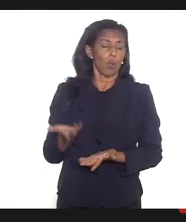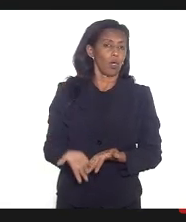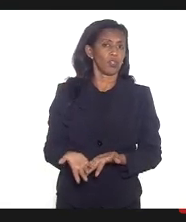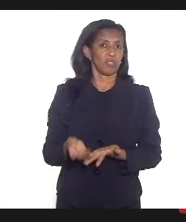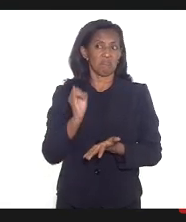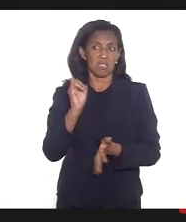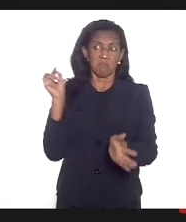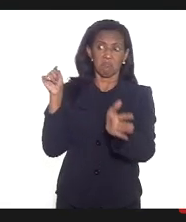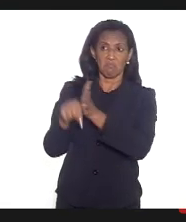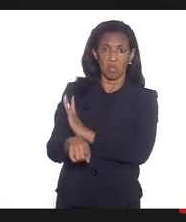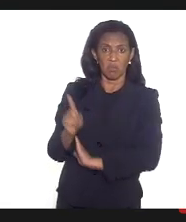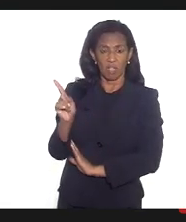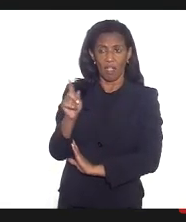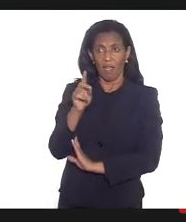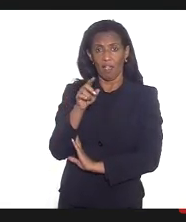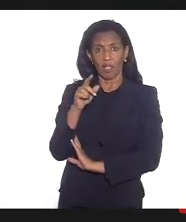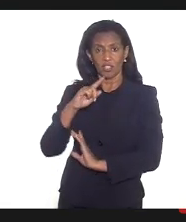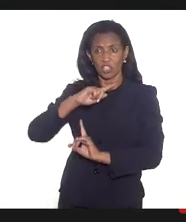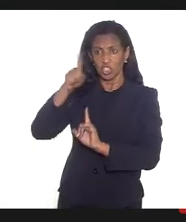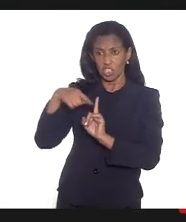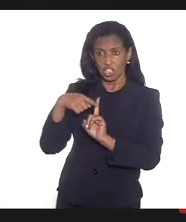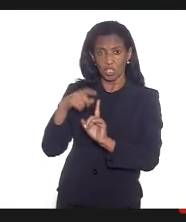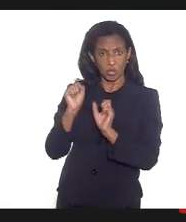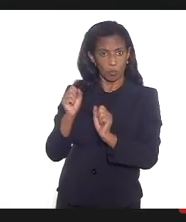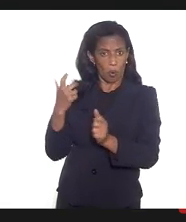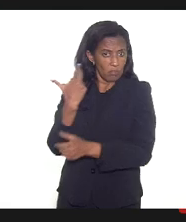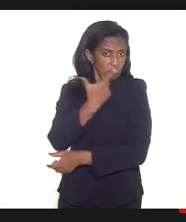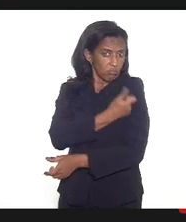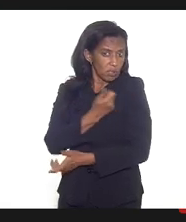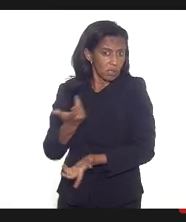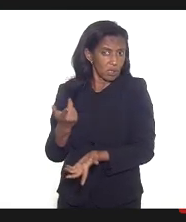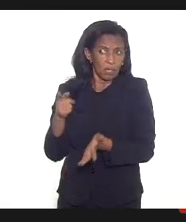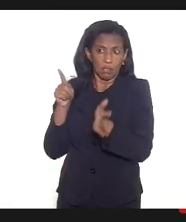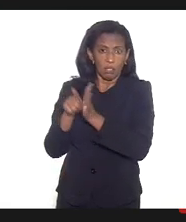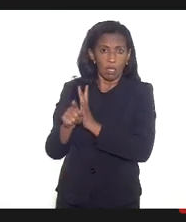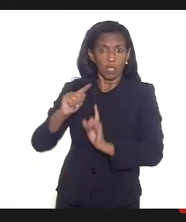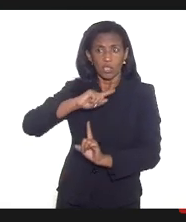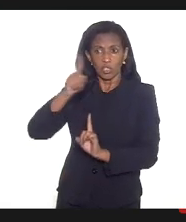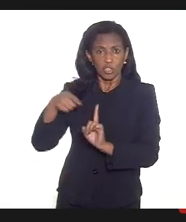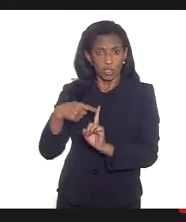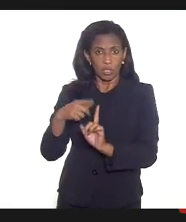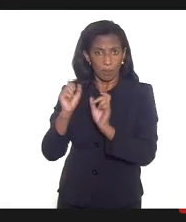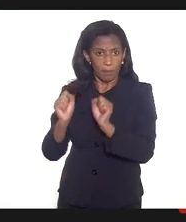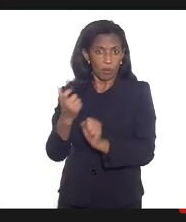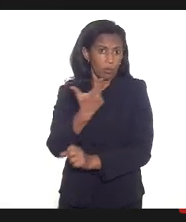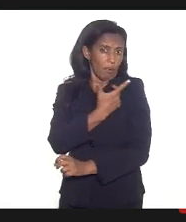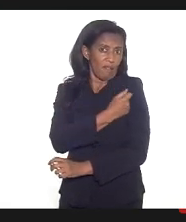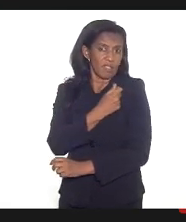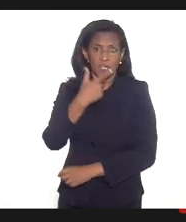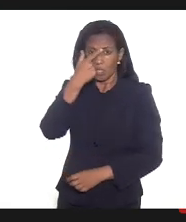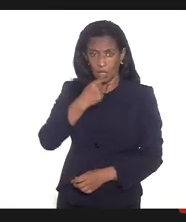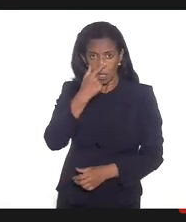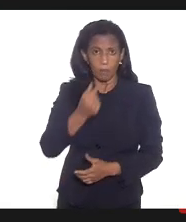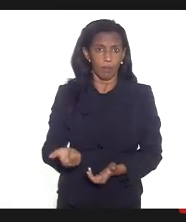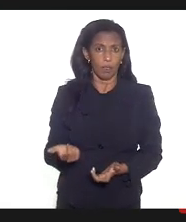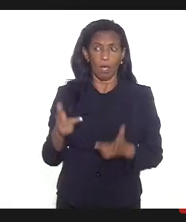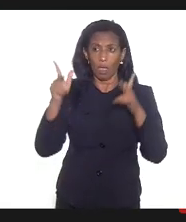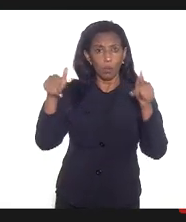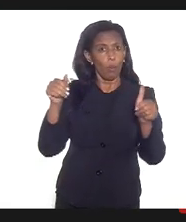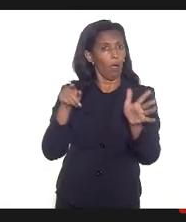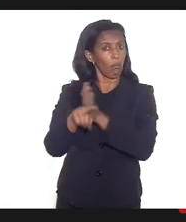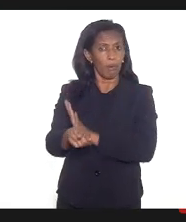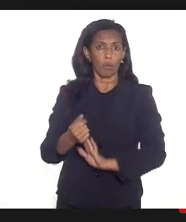perguntasse gestante pode tomar Corona fakie é a mesma coisa que perguntar se a gestante pode tomar vacina da gripe e